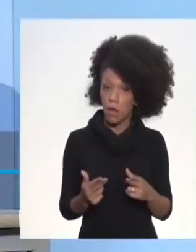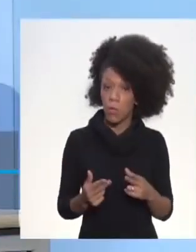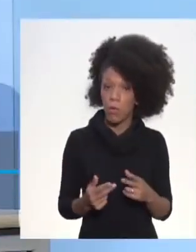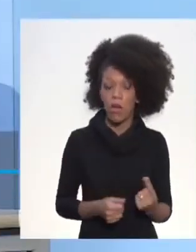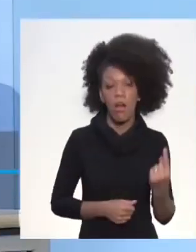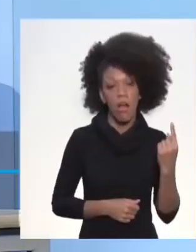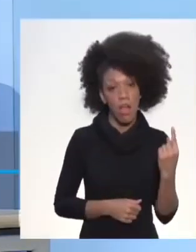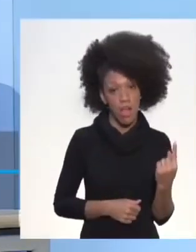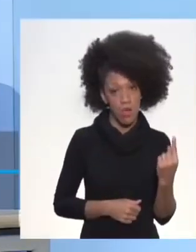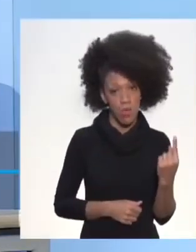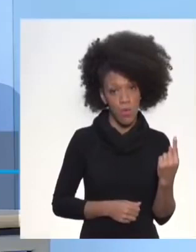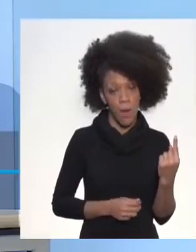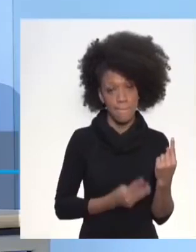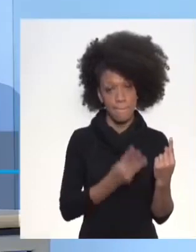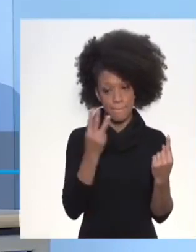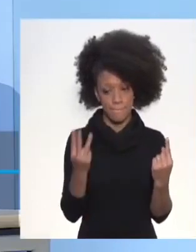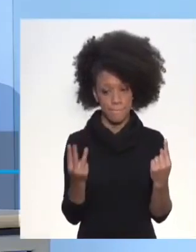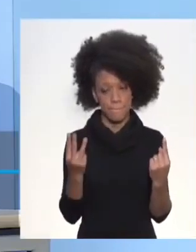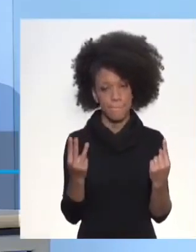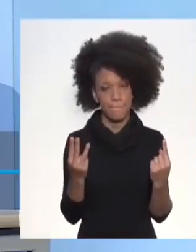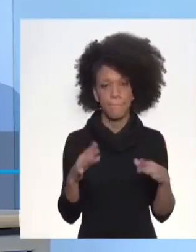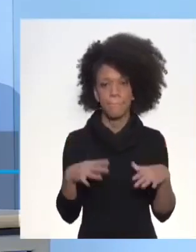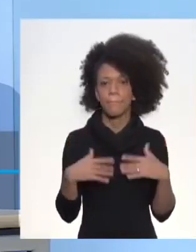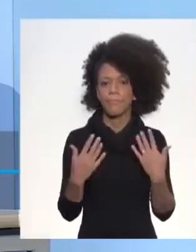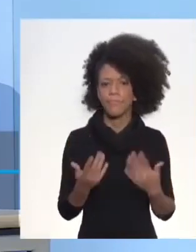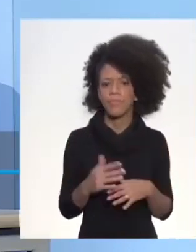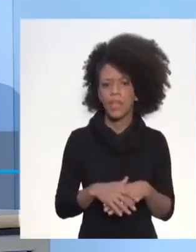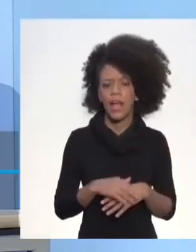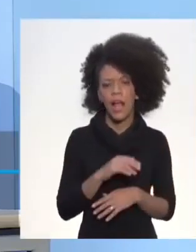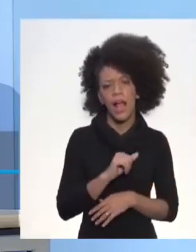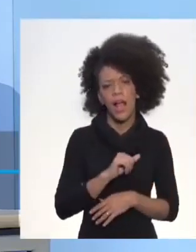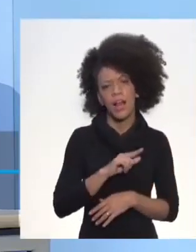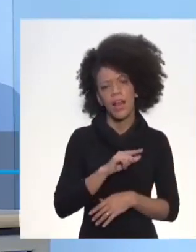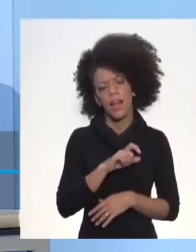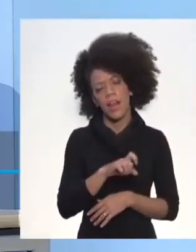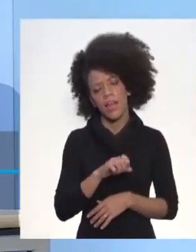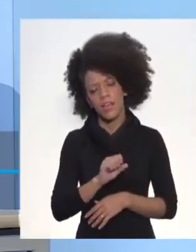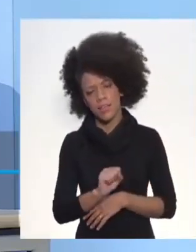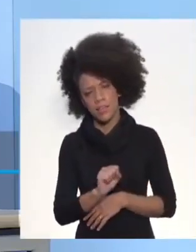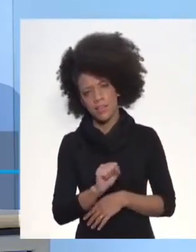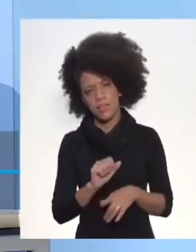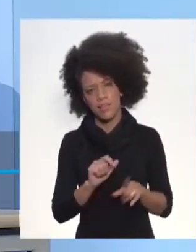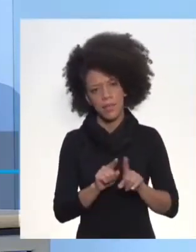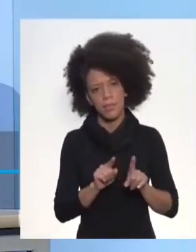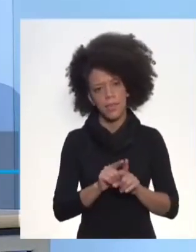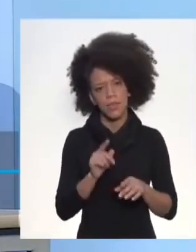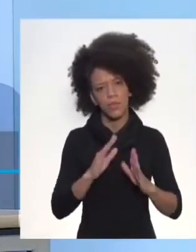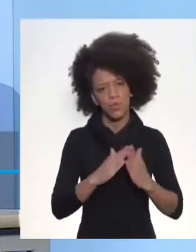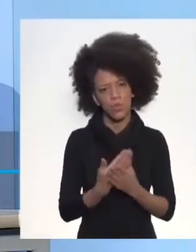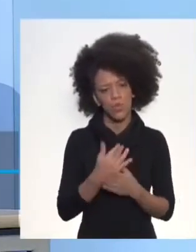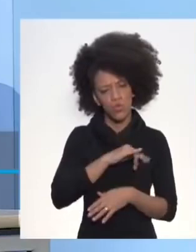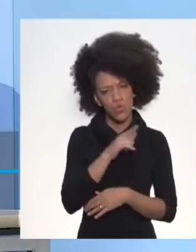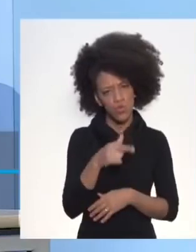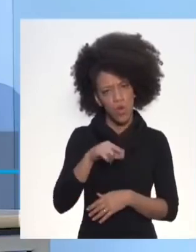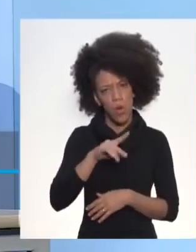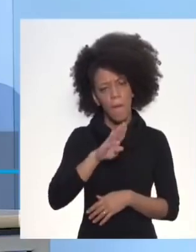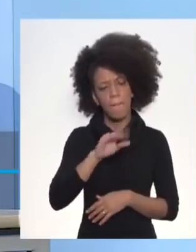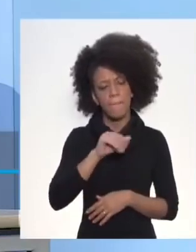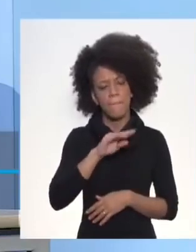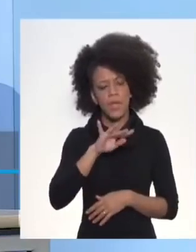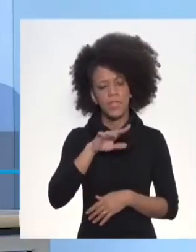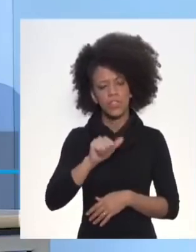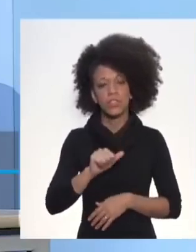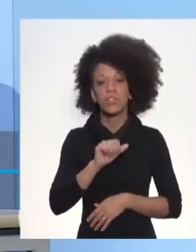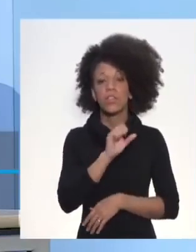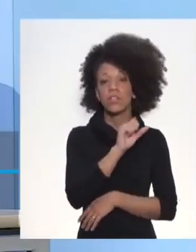1 para 3, né? Entre eles aí o Alex Santos, da escola João Batista Bernard, de São Bernardo do